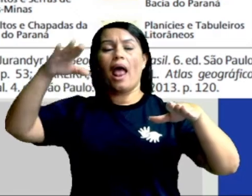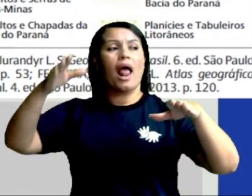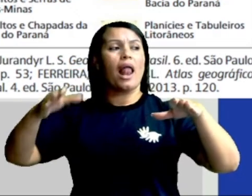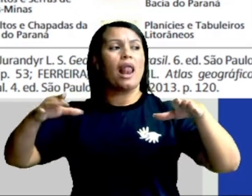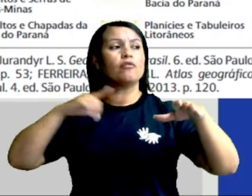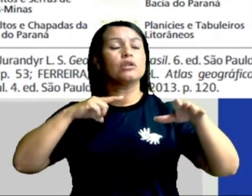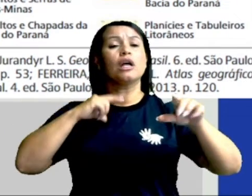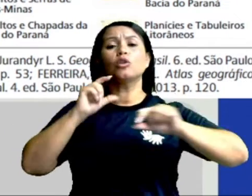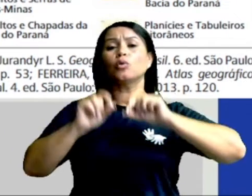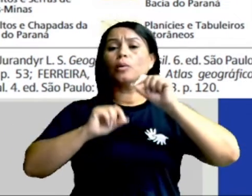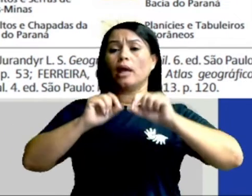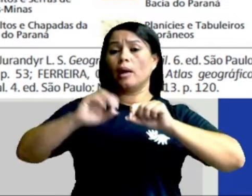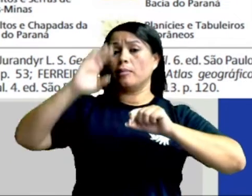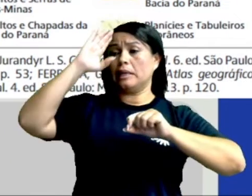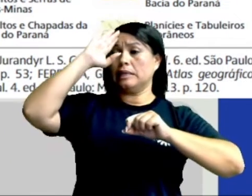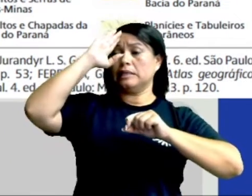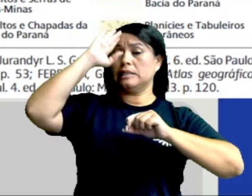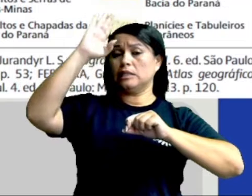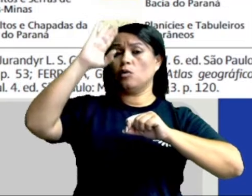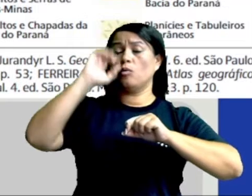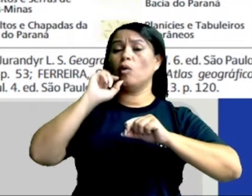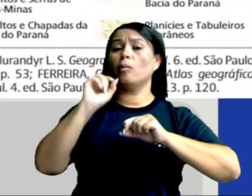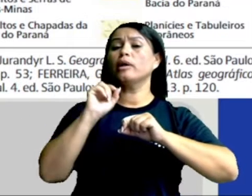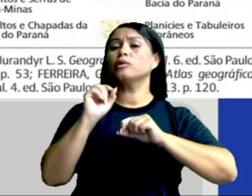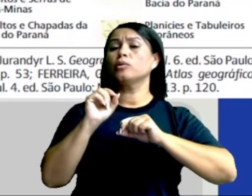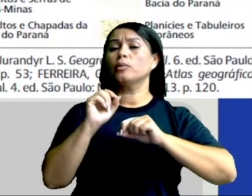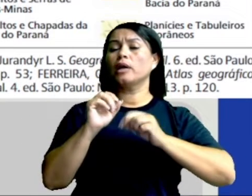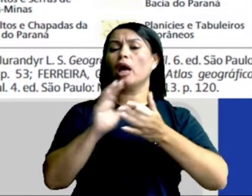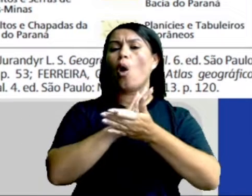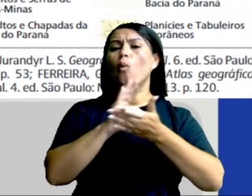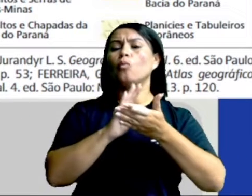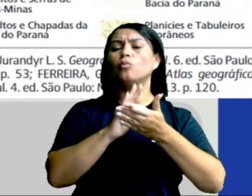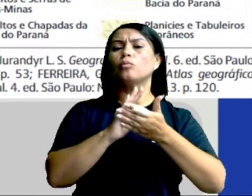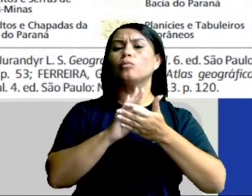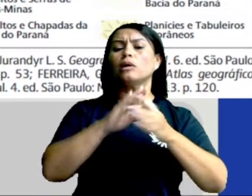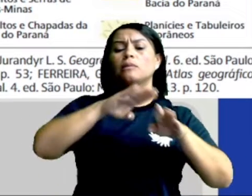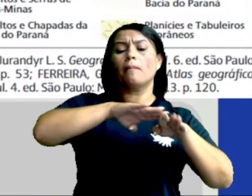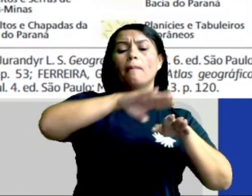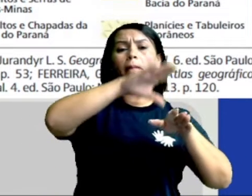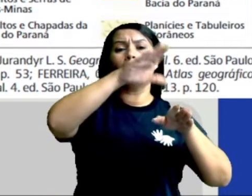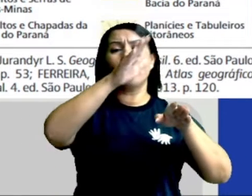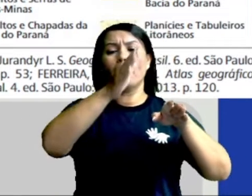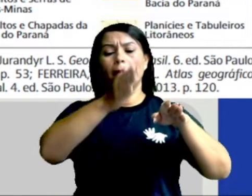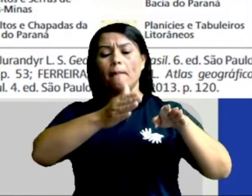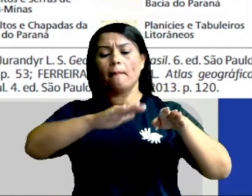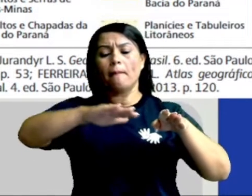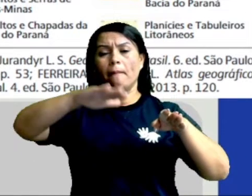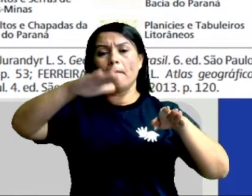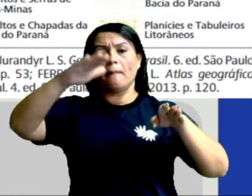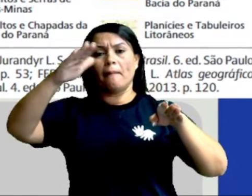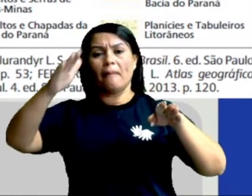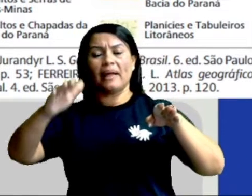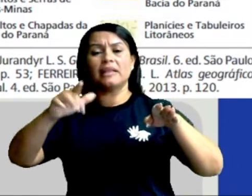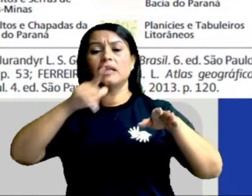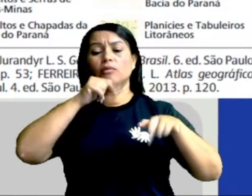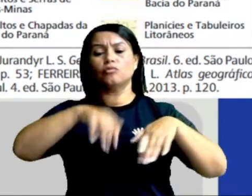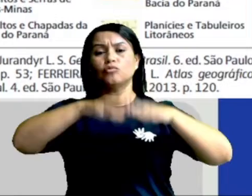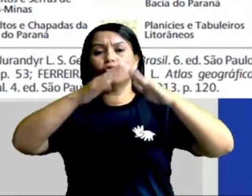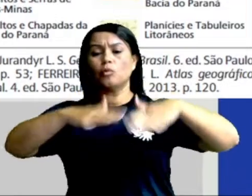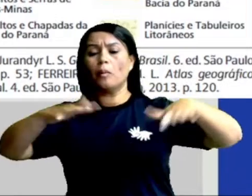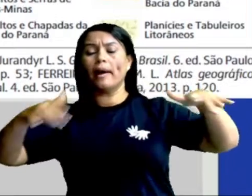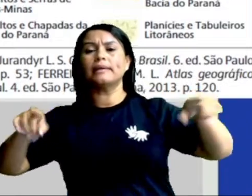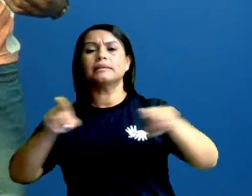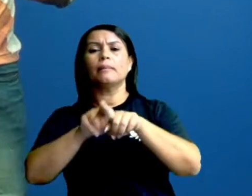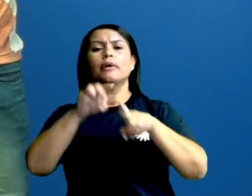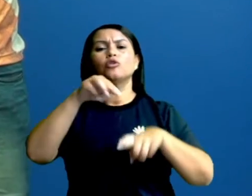brasileiro se configuram principalmente por altitudes médias e formas arredondadas que a gente chama de domínios dos mares de morro, tá?